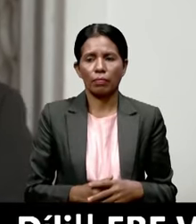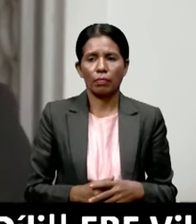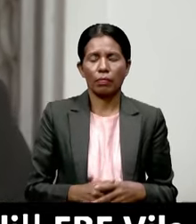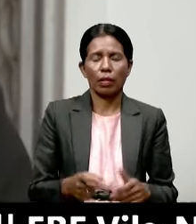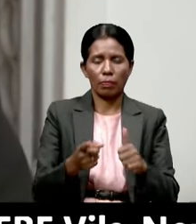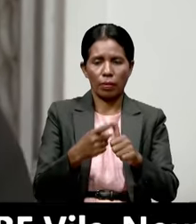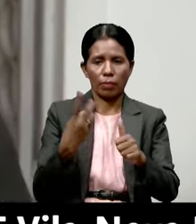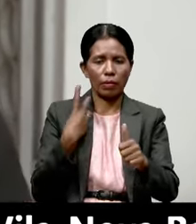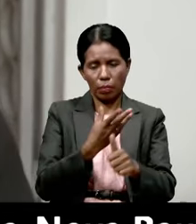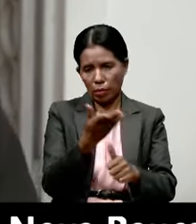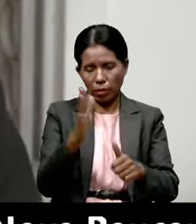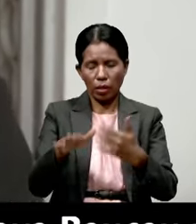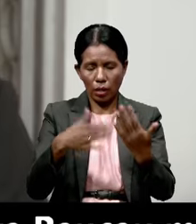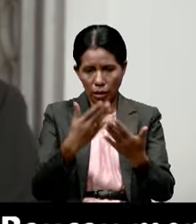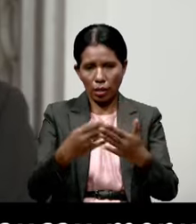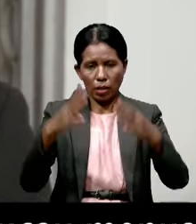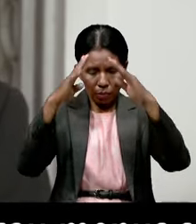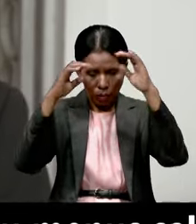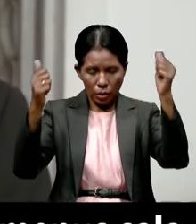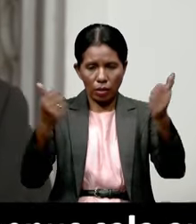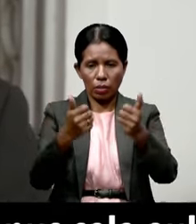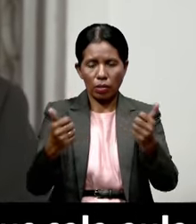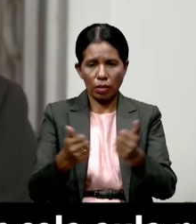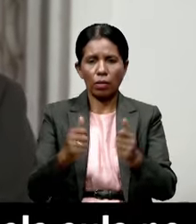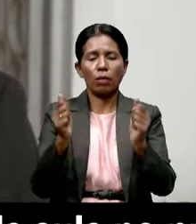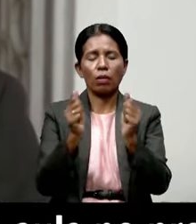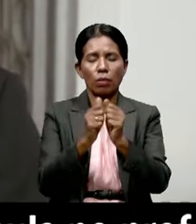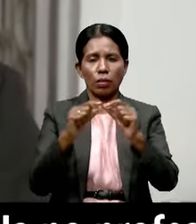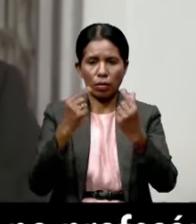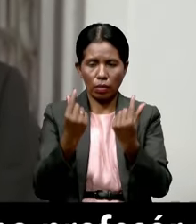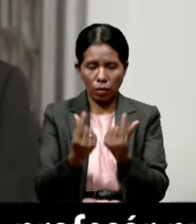ultimamente, e também será reconhecido pelo presidente da autoridade e minha equipa, Reua,